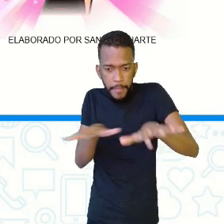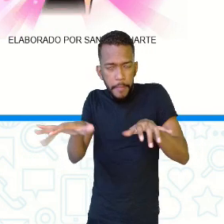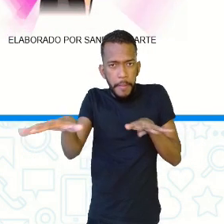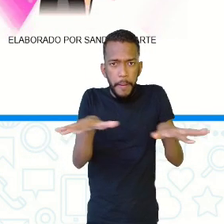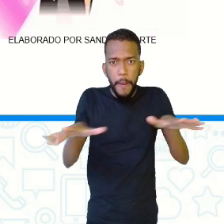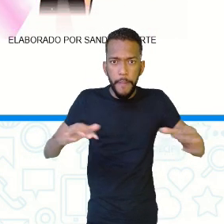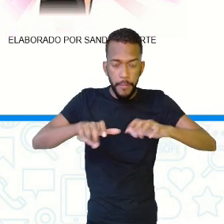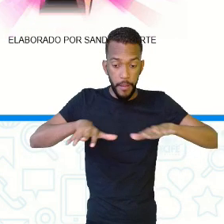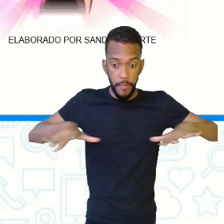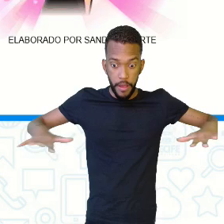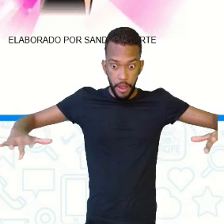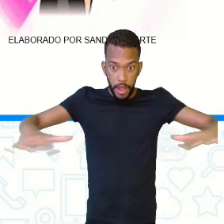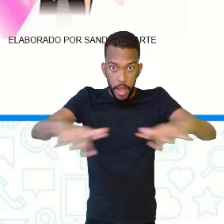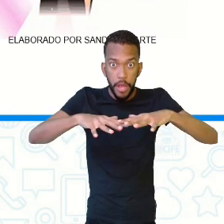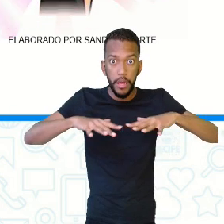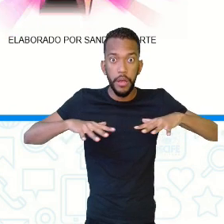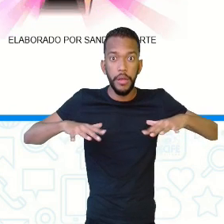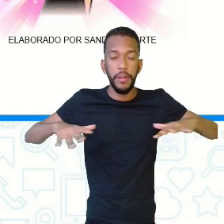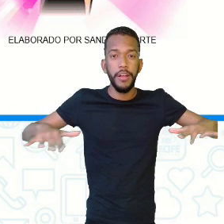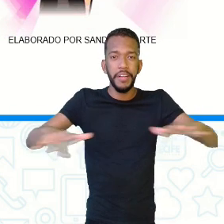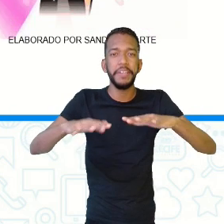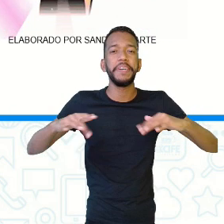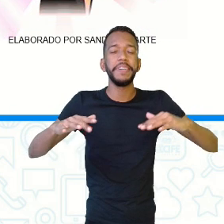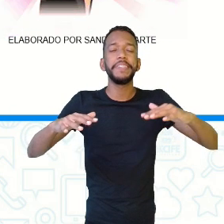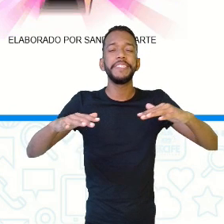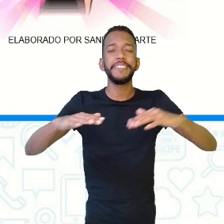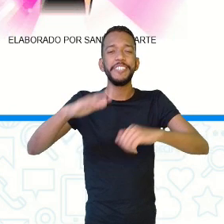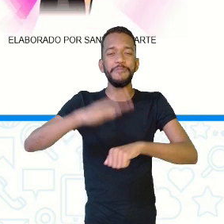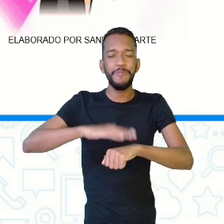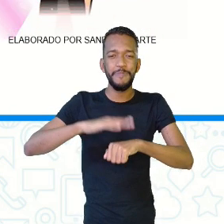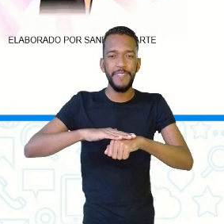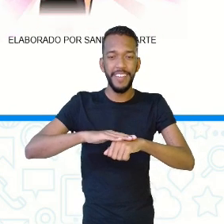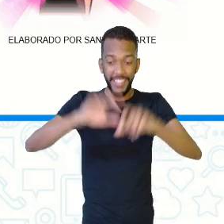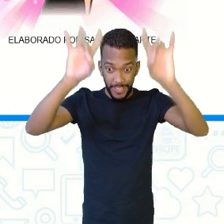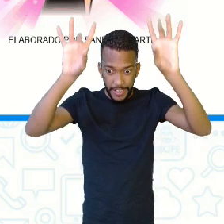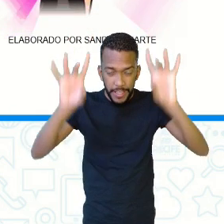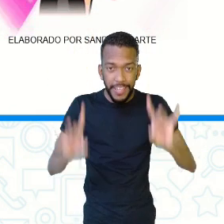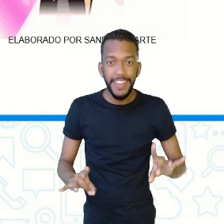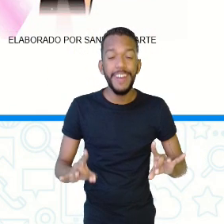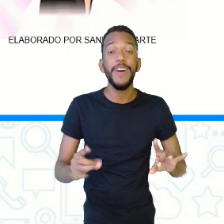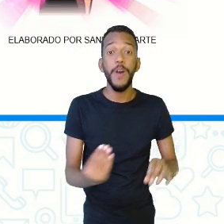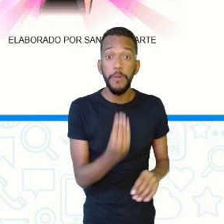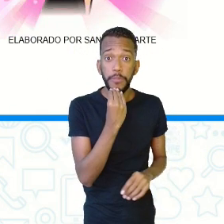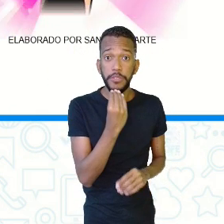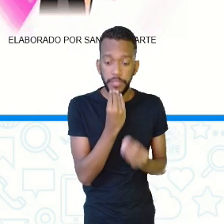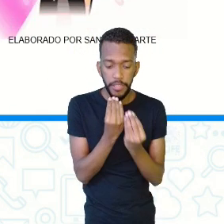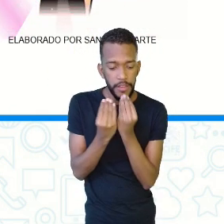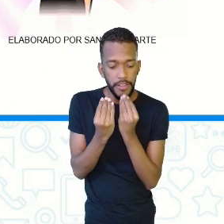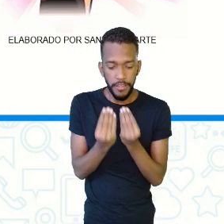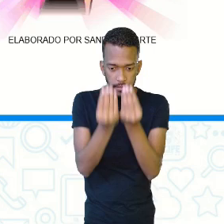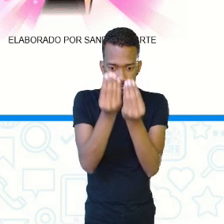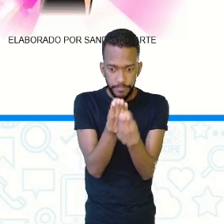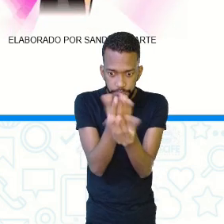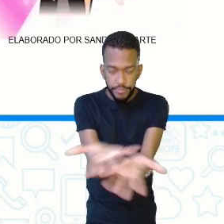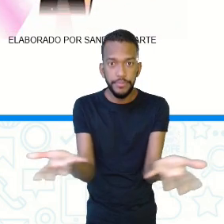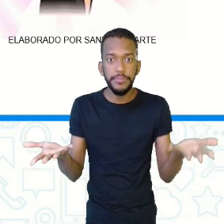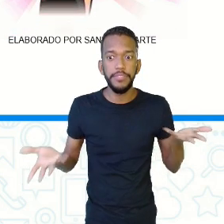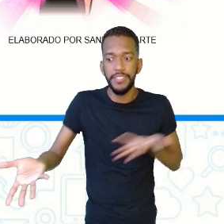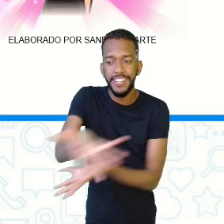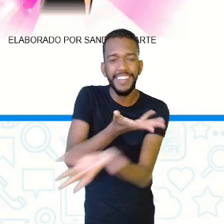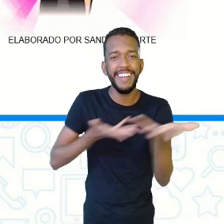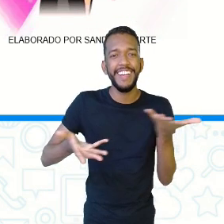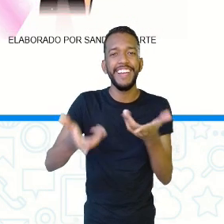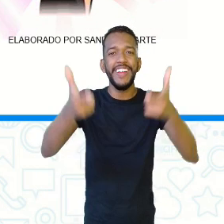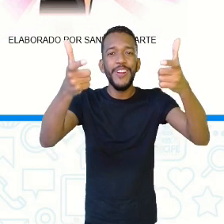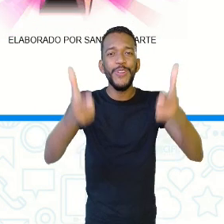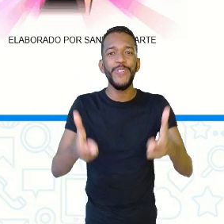fronteiras, novos momentos, oportunidades, chances de crescimento. Esse é o nosso lugar,